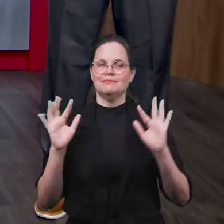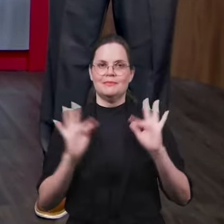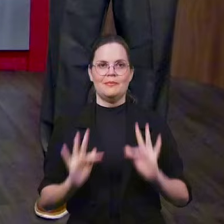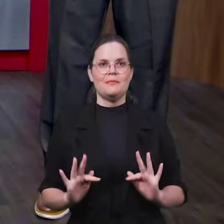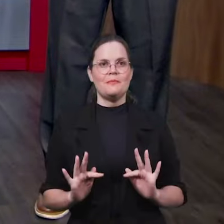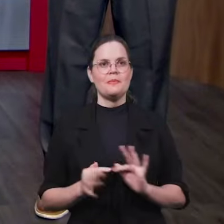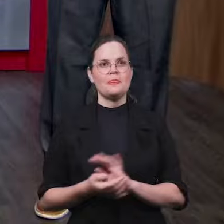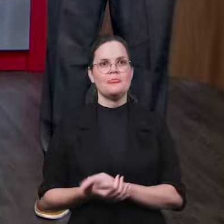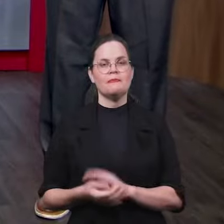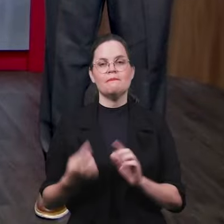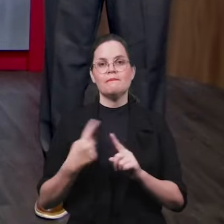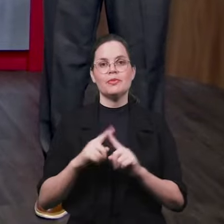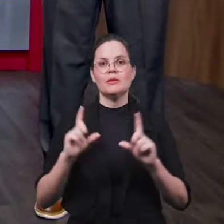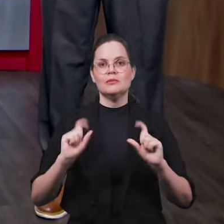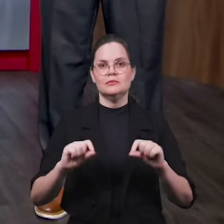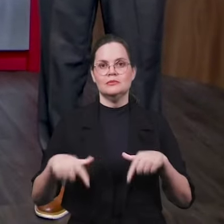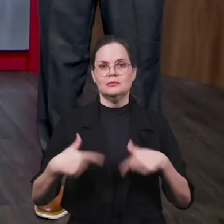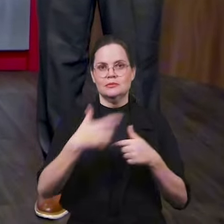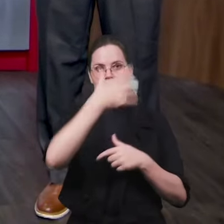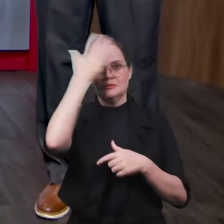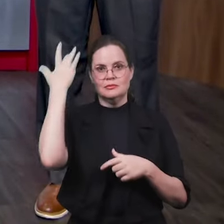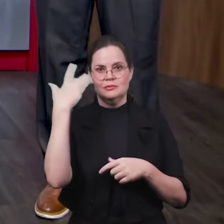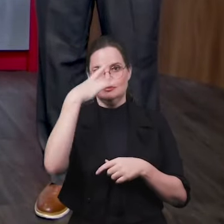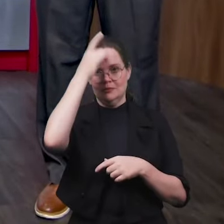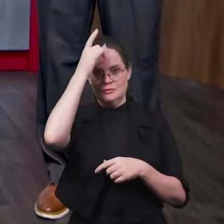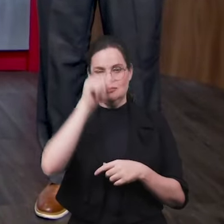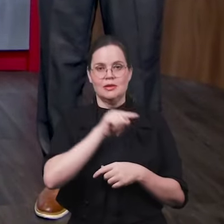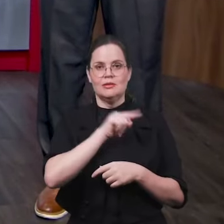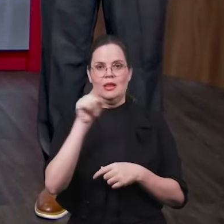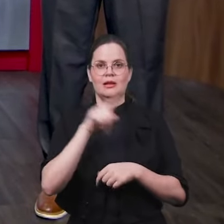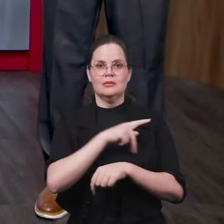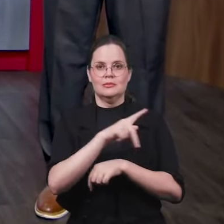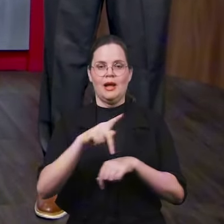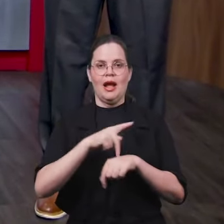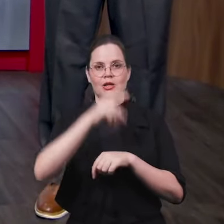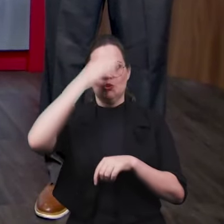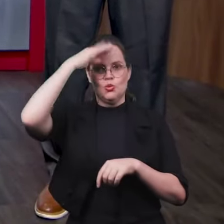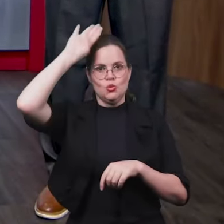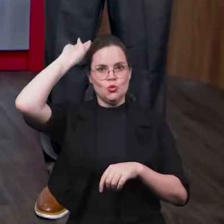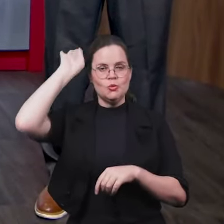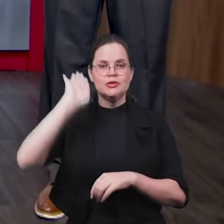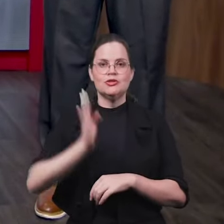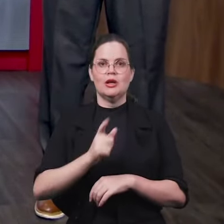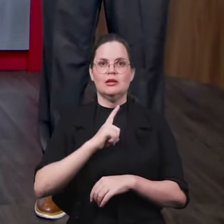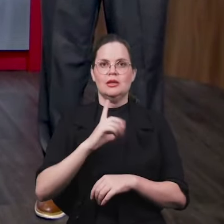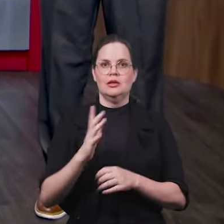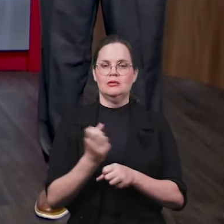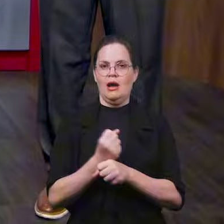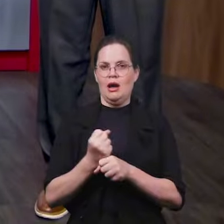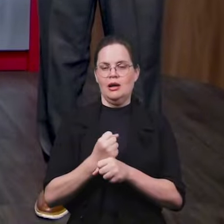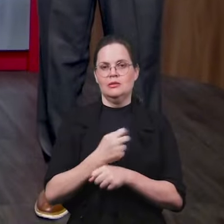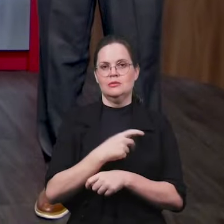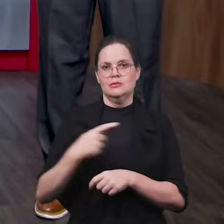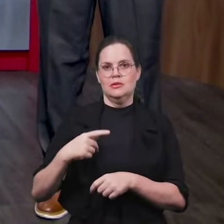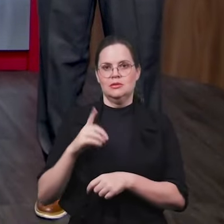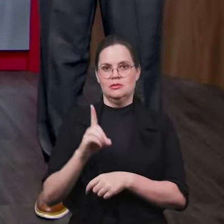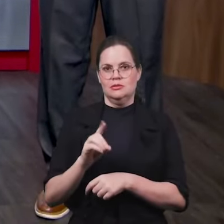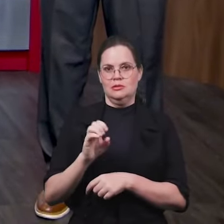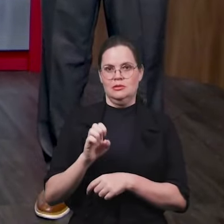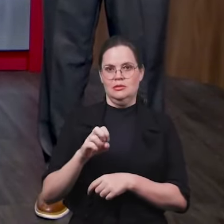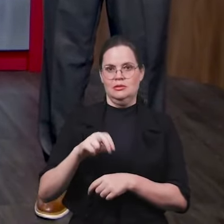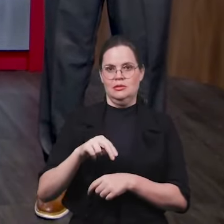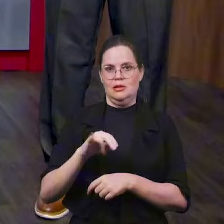estamos muito felizes com o que o Espírito Santo tem realizado em Cuba. Temos já há alguns anos o pastor Denis, que